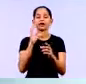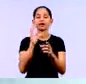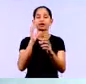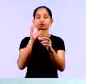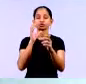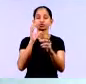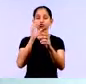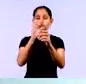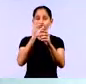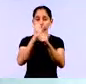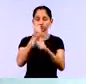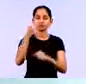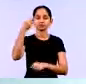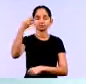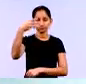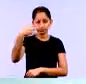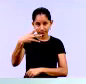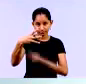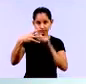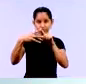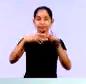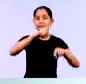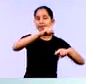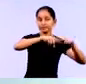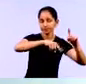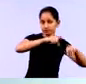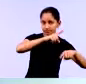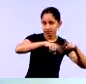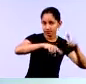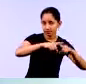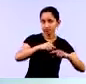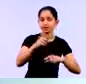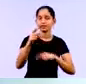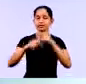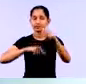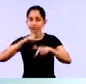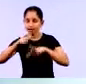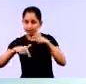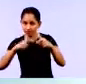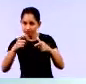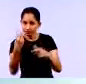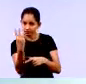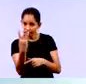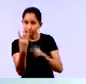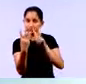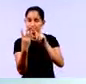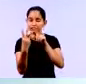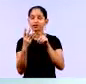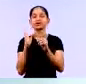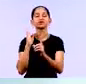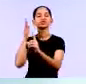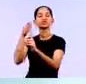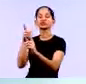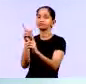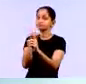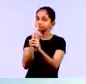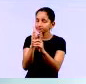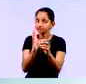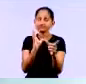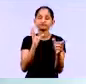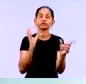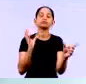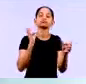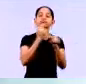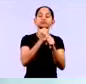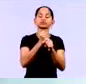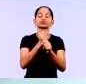dos 3 orçamentos: materiais, mão de obra e custos indiretos. Então, nós